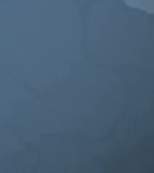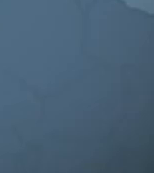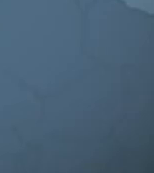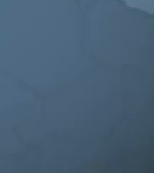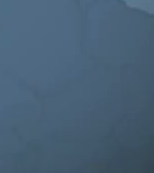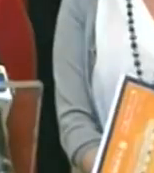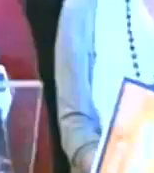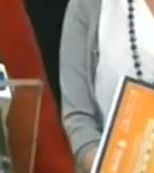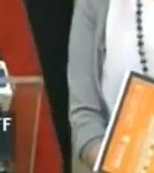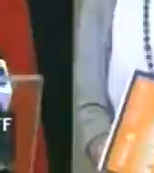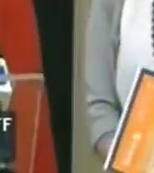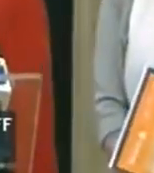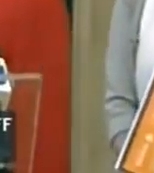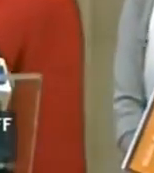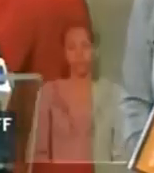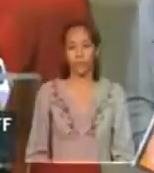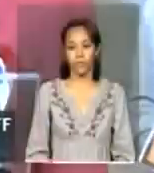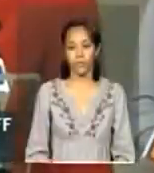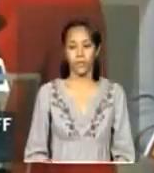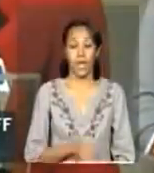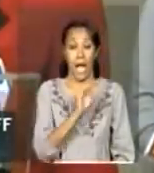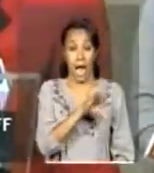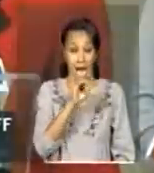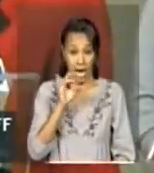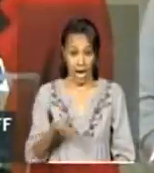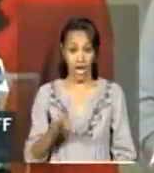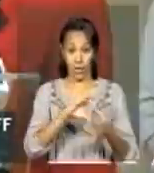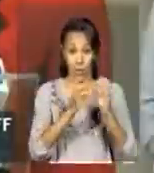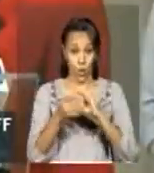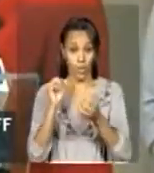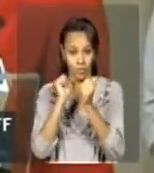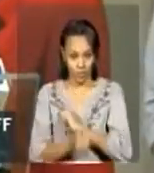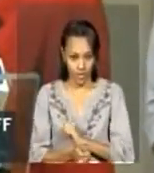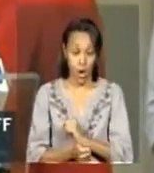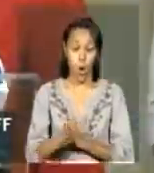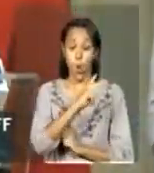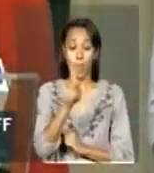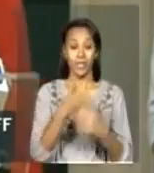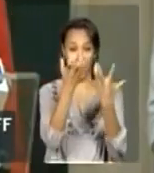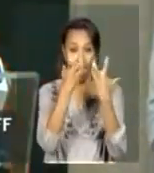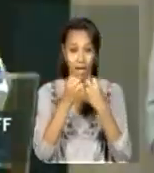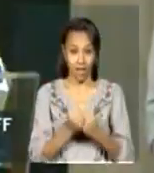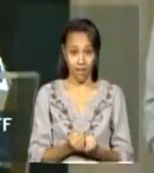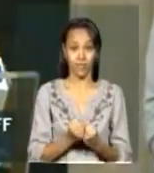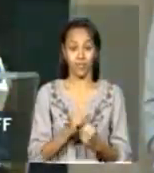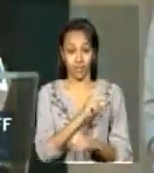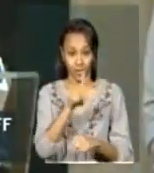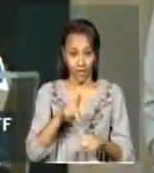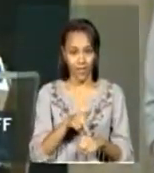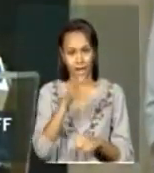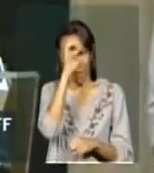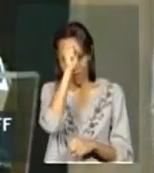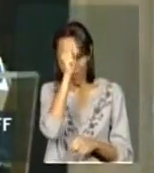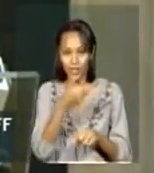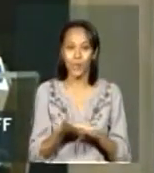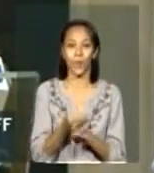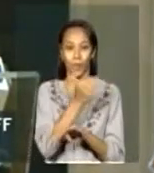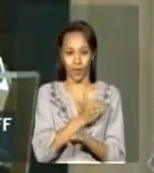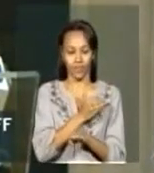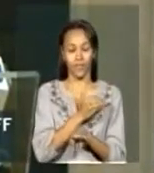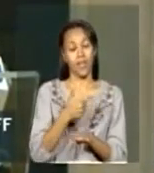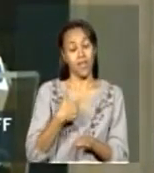a entrevista. A cada olimpíada, o país que recepciona a Olimpíada aprende com o anterior.